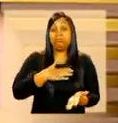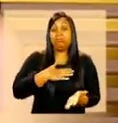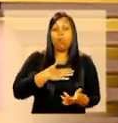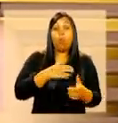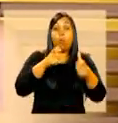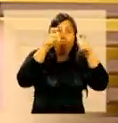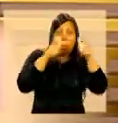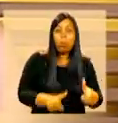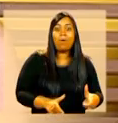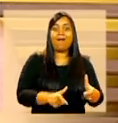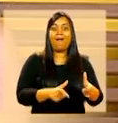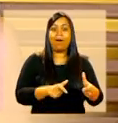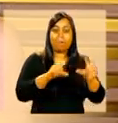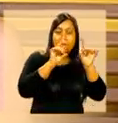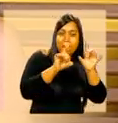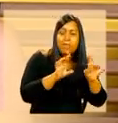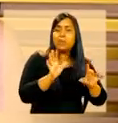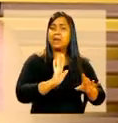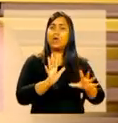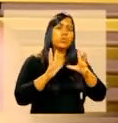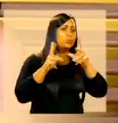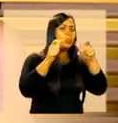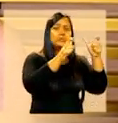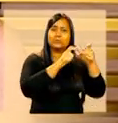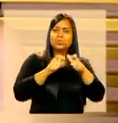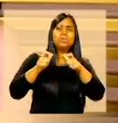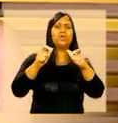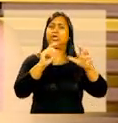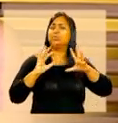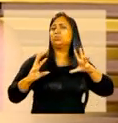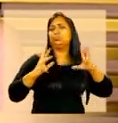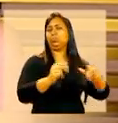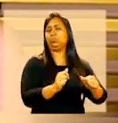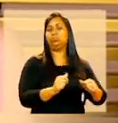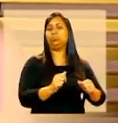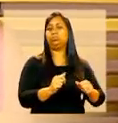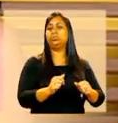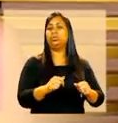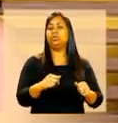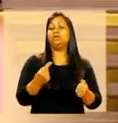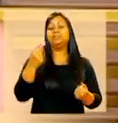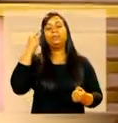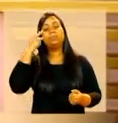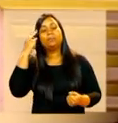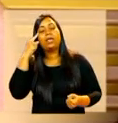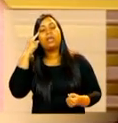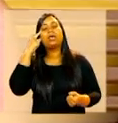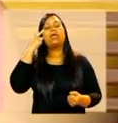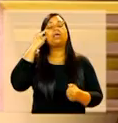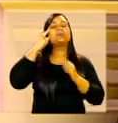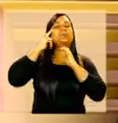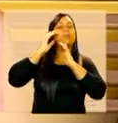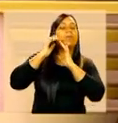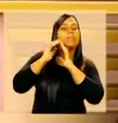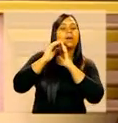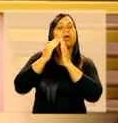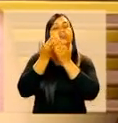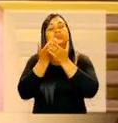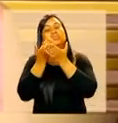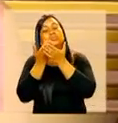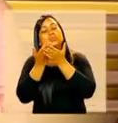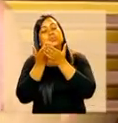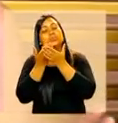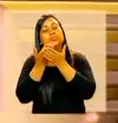tenho uma preferência. Eu acho que todo destino, quando você pensa, elabora,